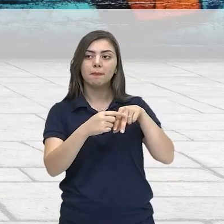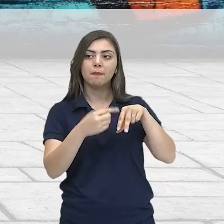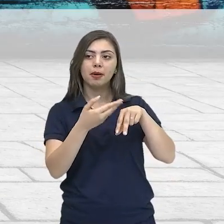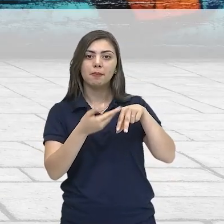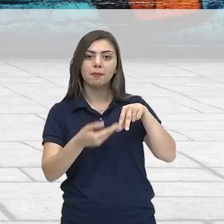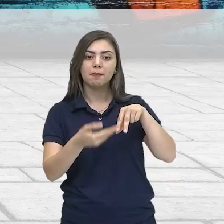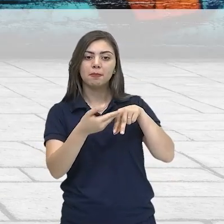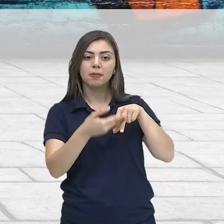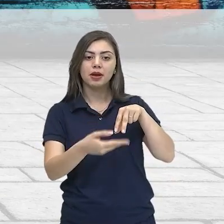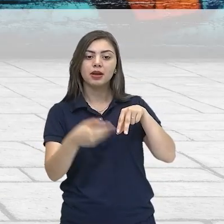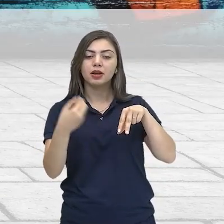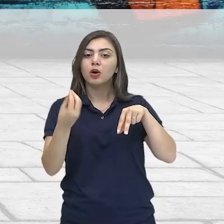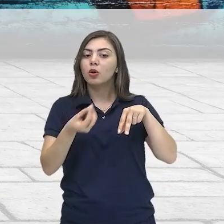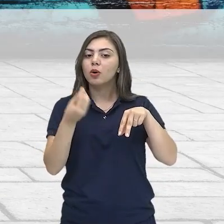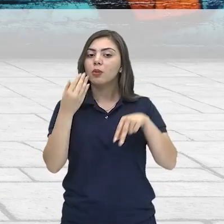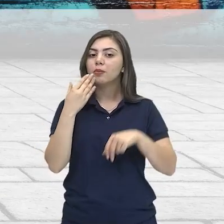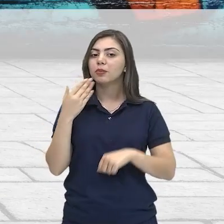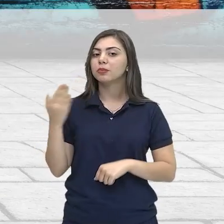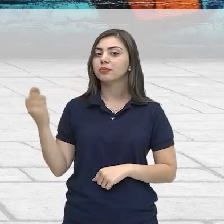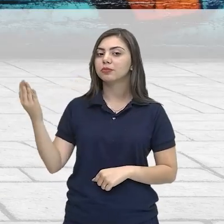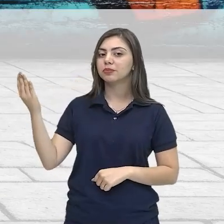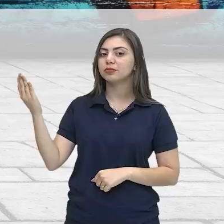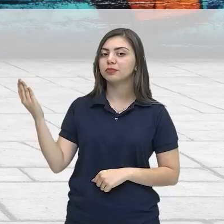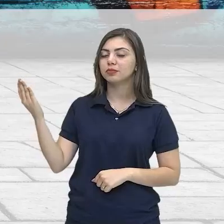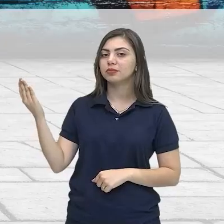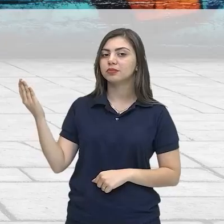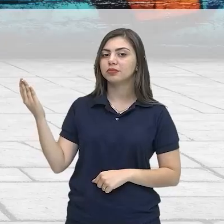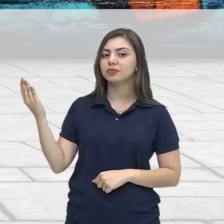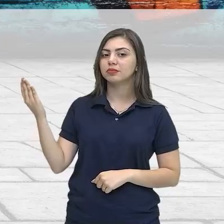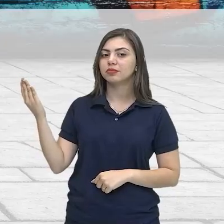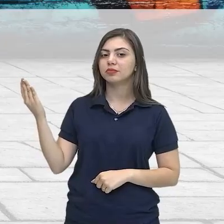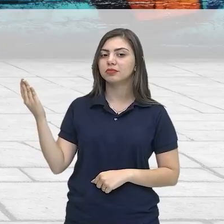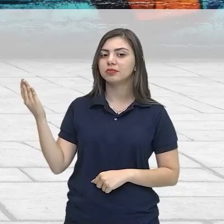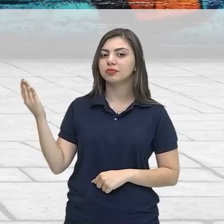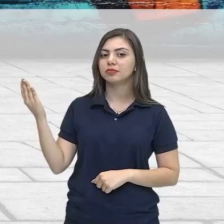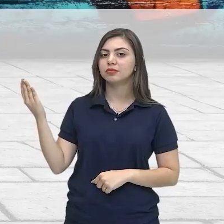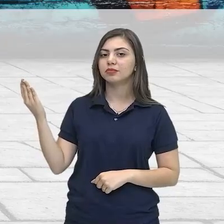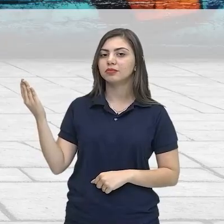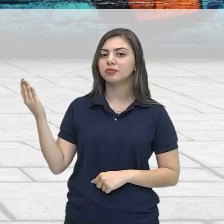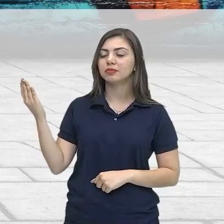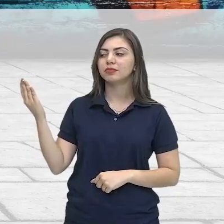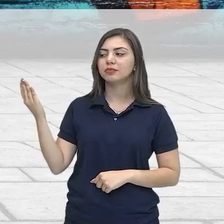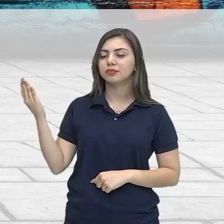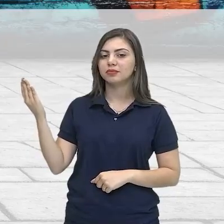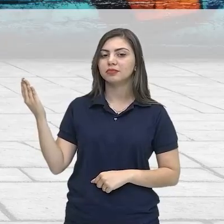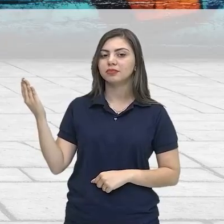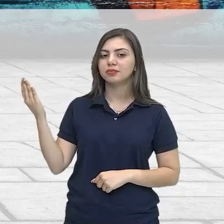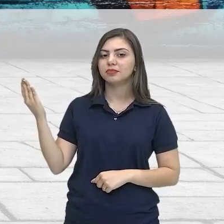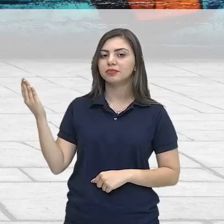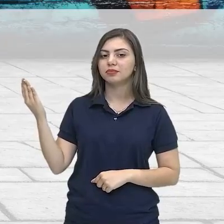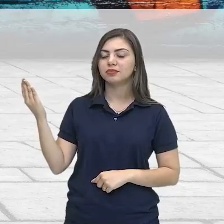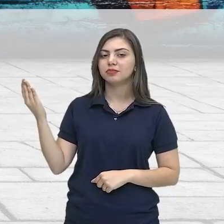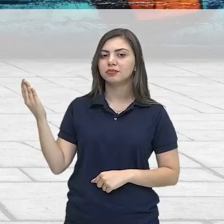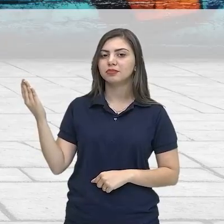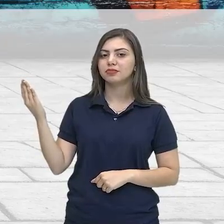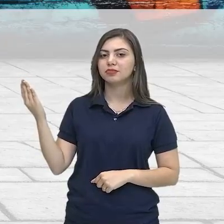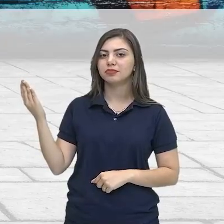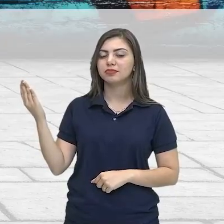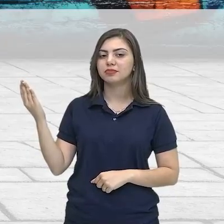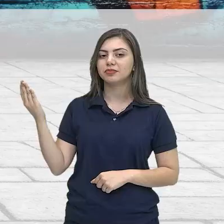perna na diagonal, abro o braço, eu fecho e volto. Diagonal, volto. Sempre